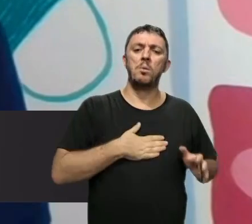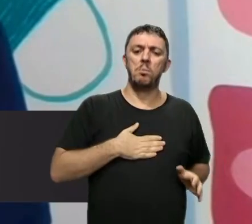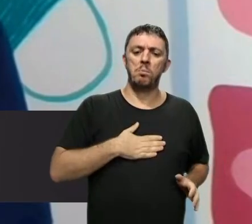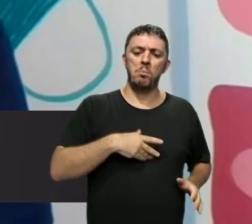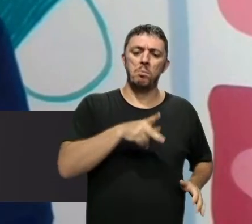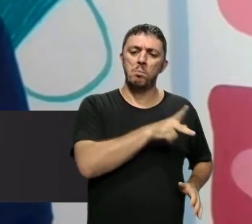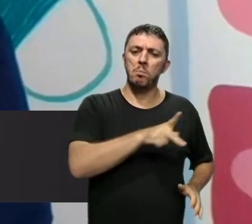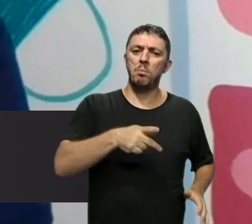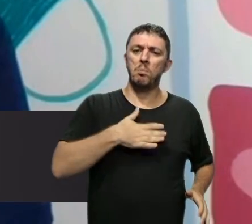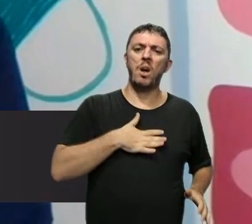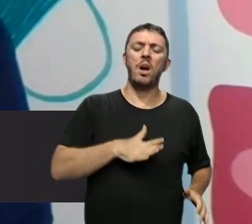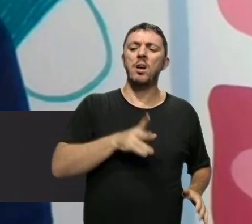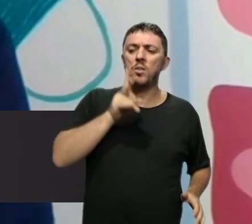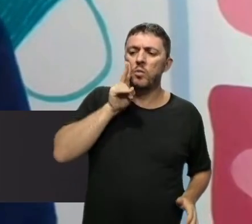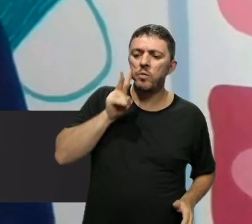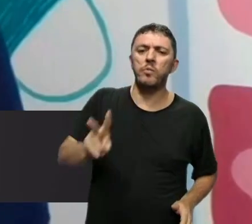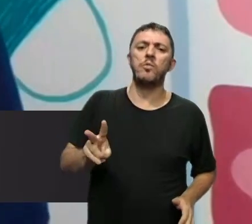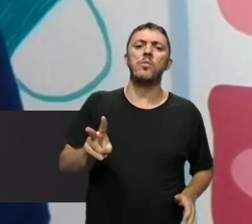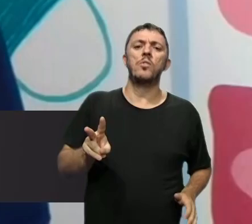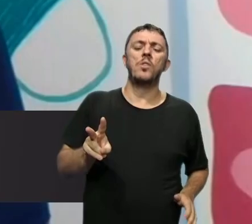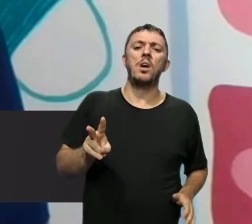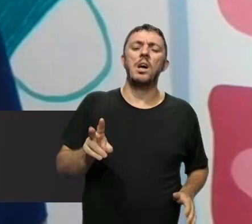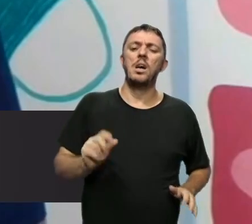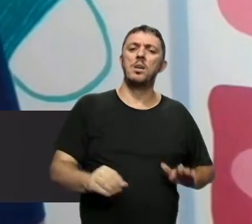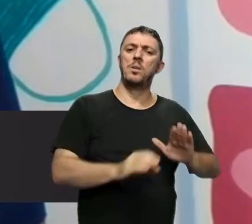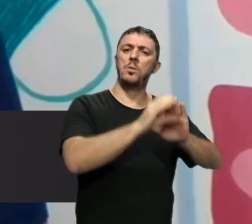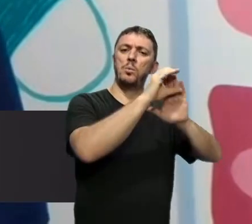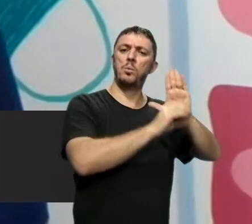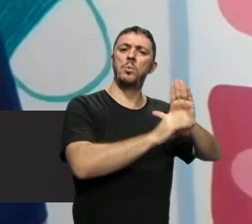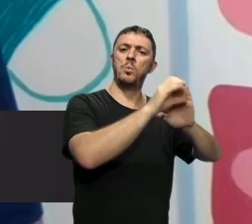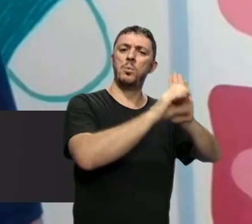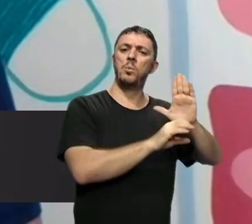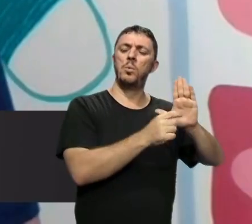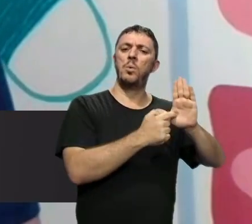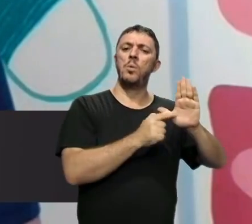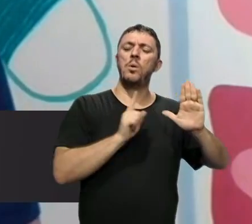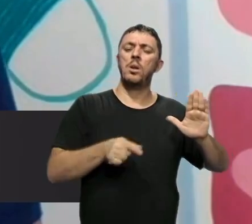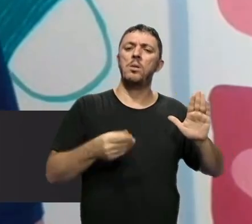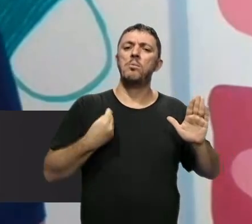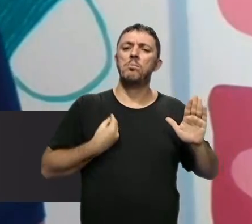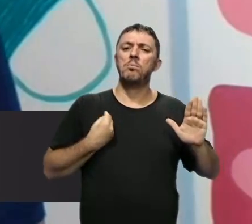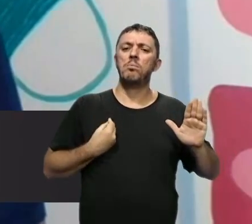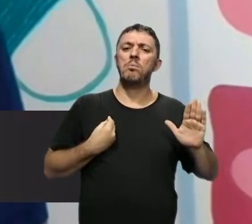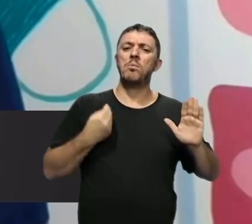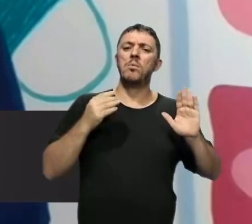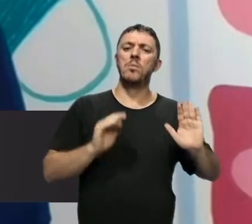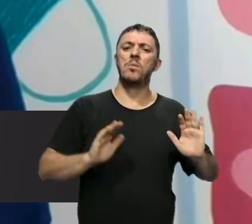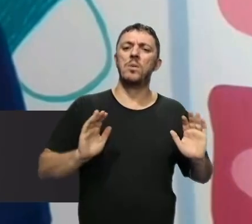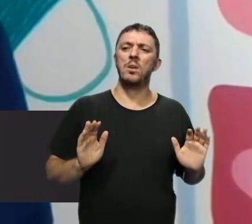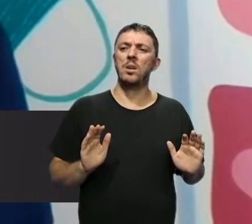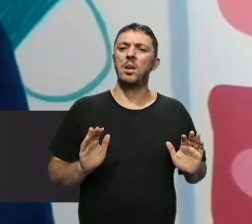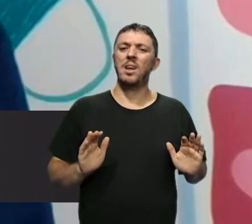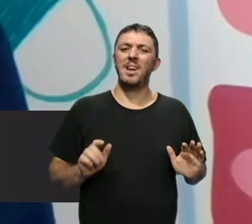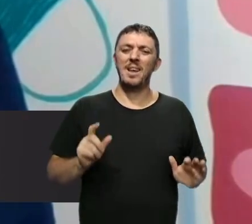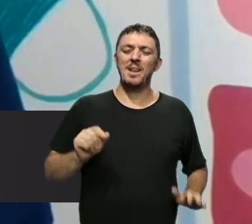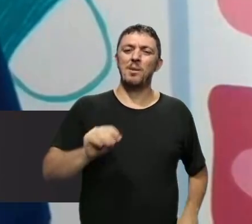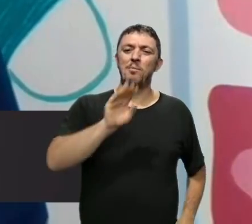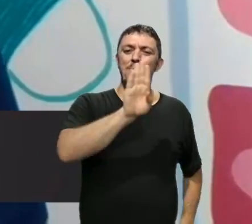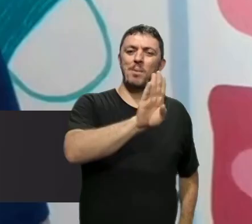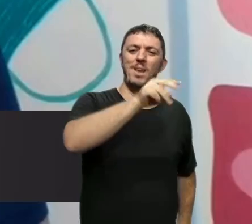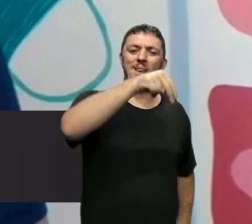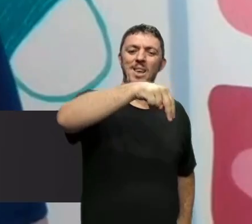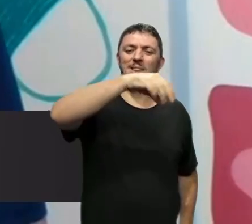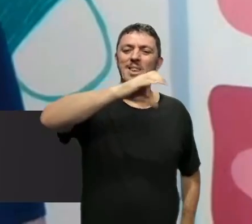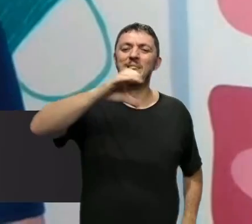e ver esse currículo vivo acontecendo, né? A BNCC, ela tá lá nos objetivos